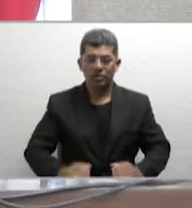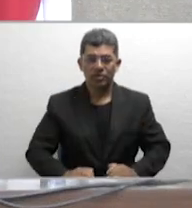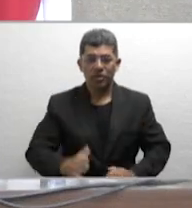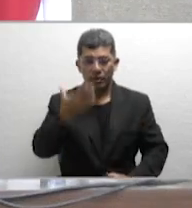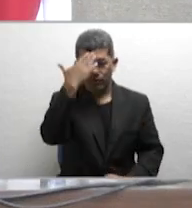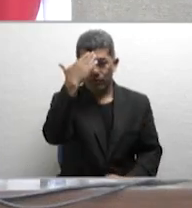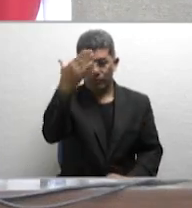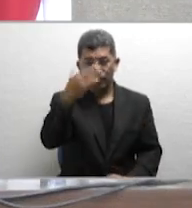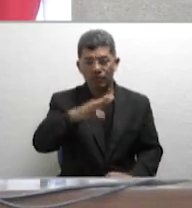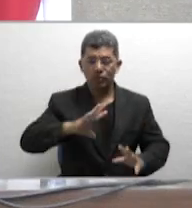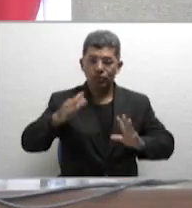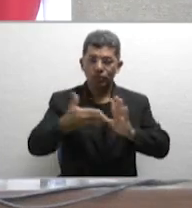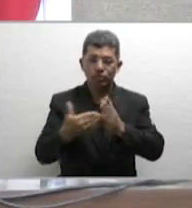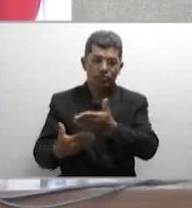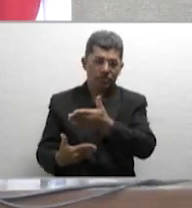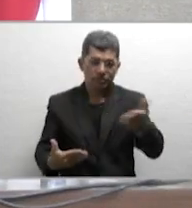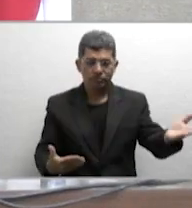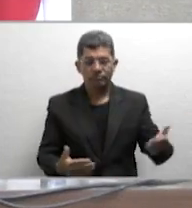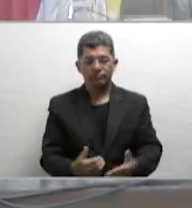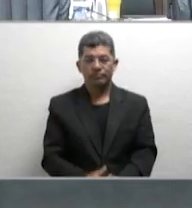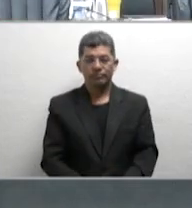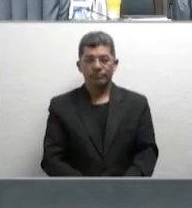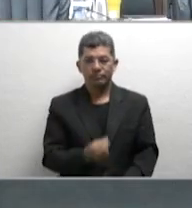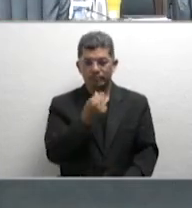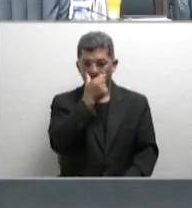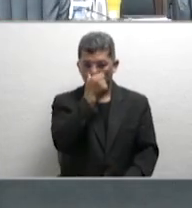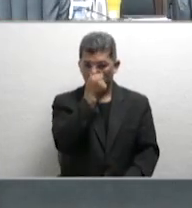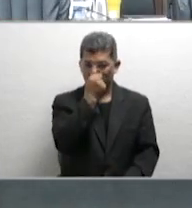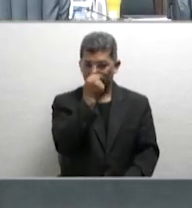Muito obrigado a todos aqui.